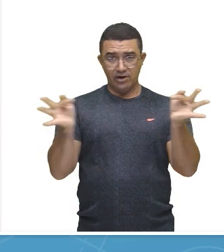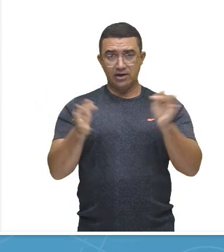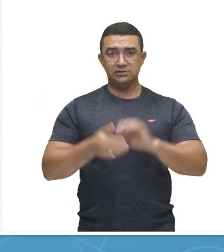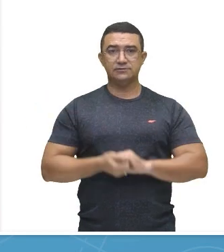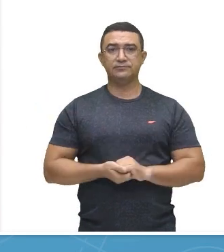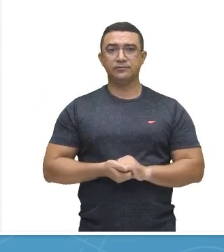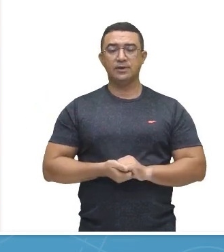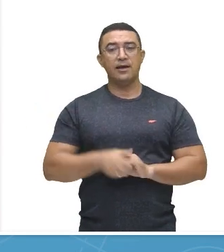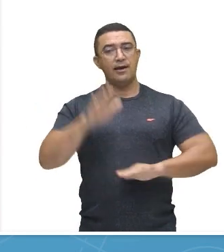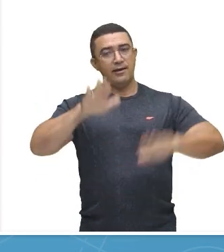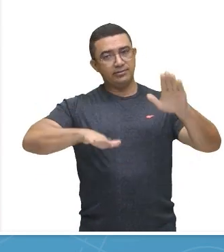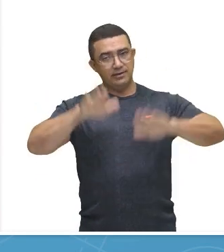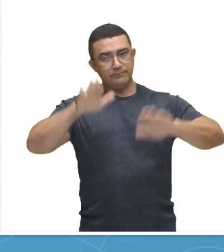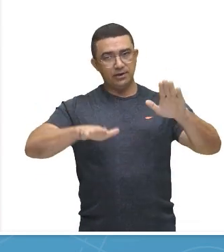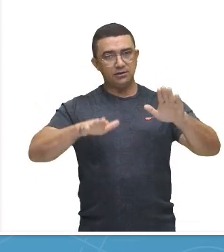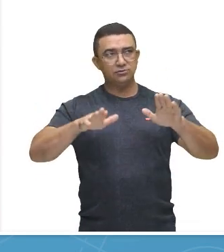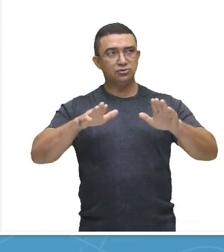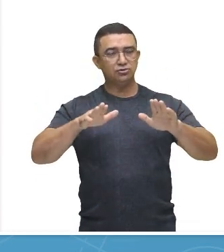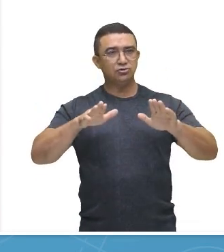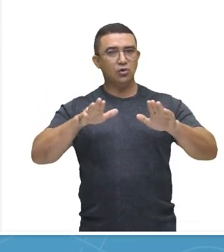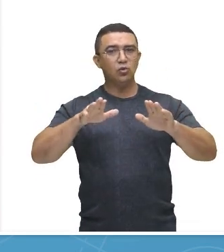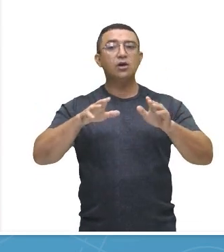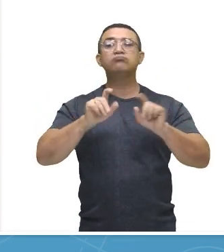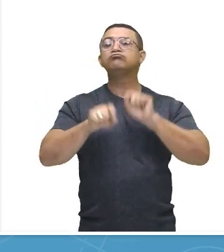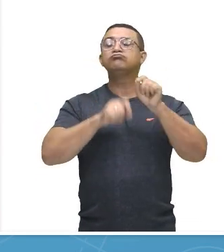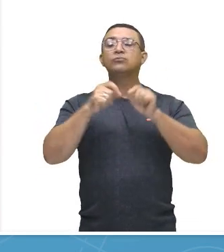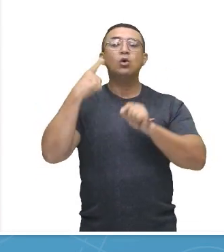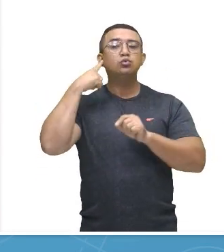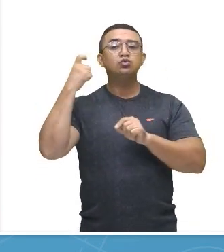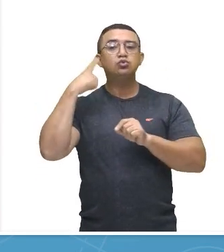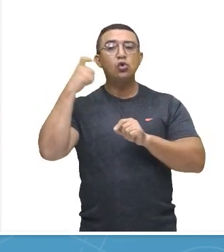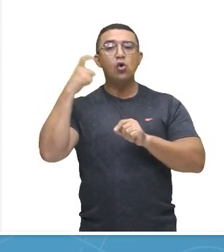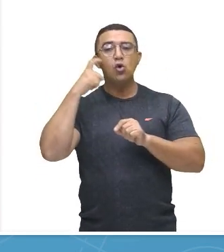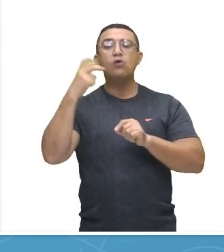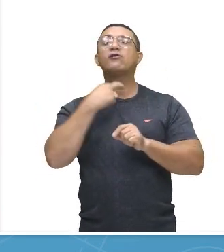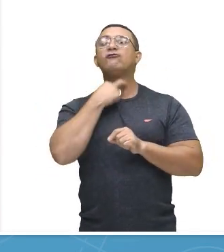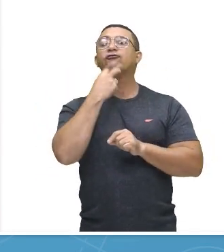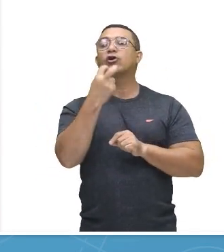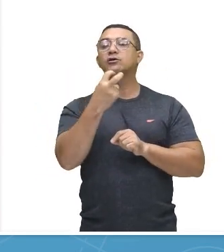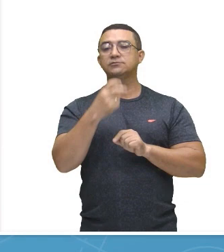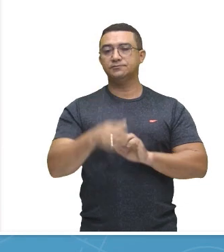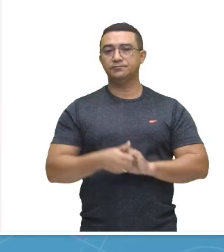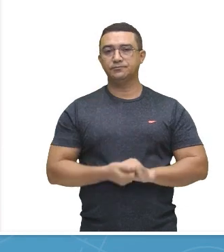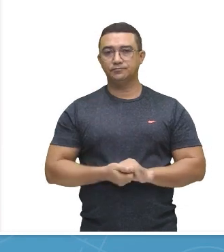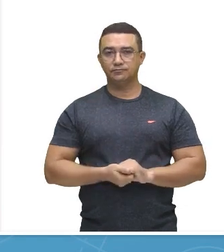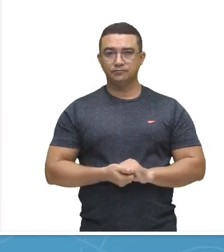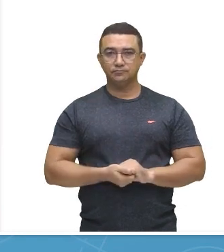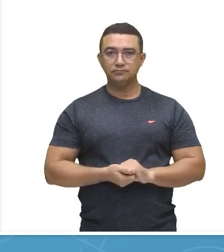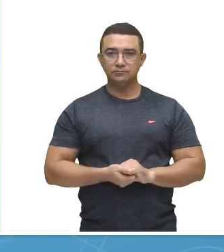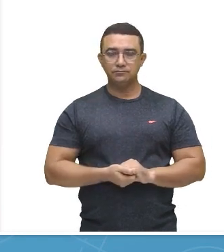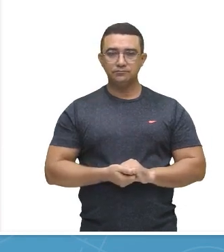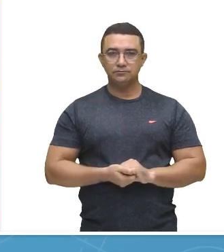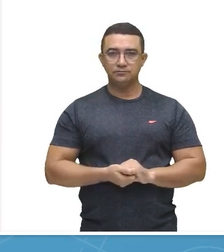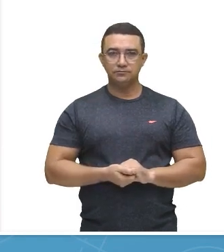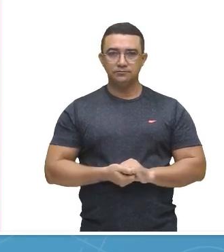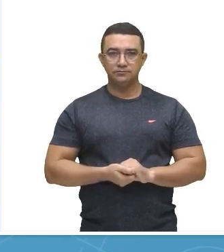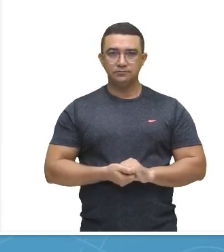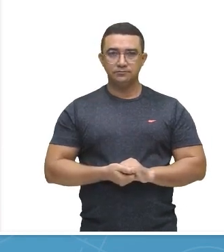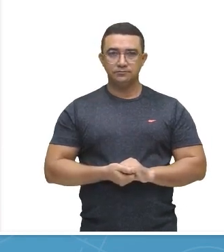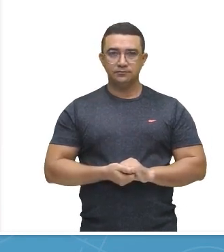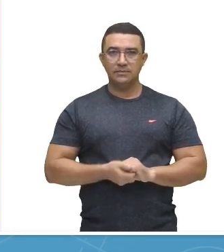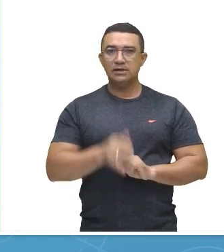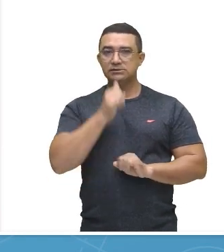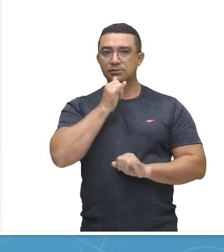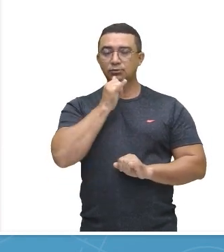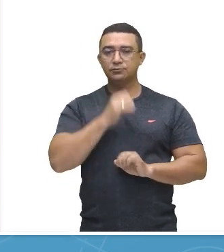com a entonação, atenção aqui, de acordo com a entonação, nós vamos classificá-las. Por